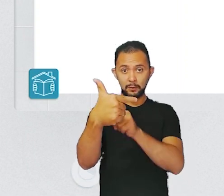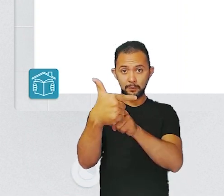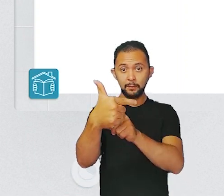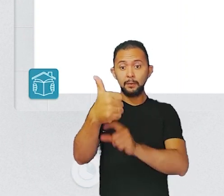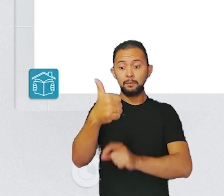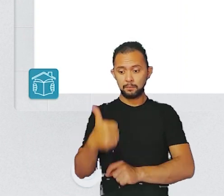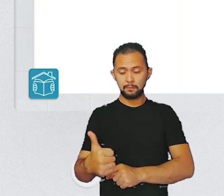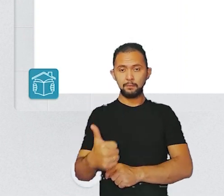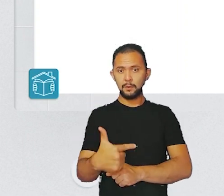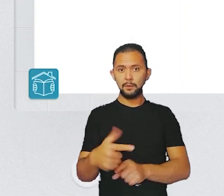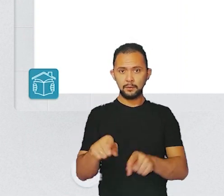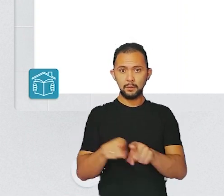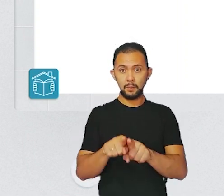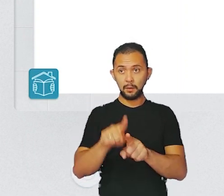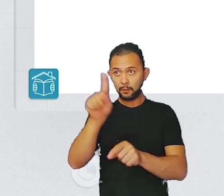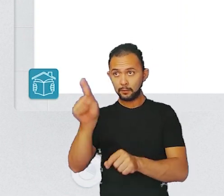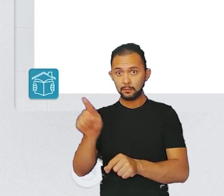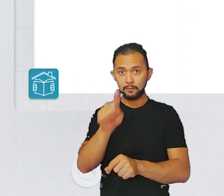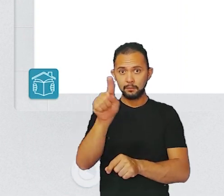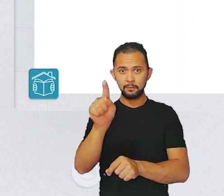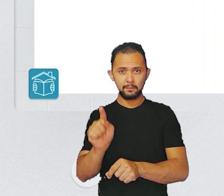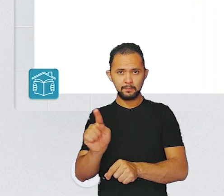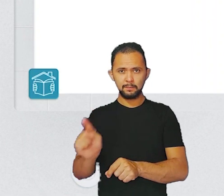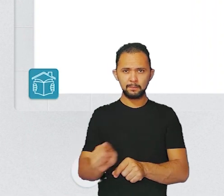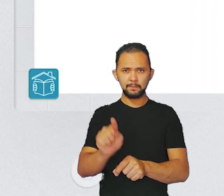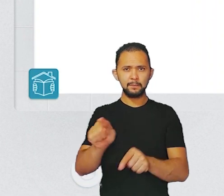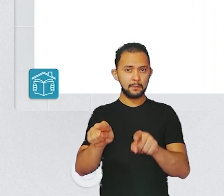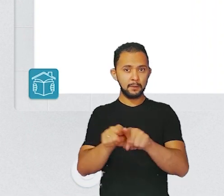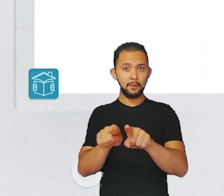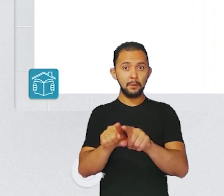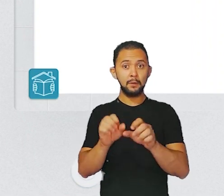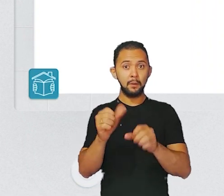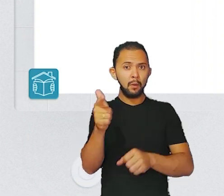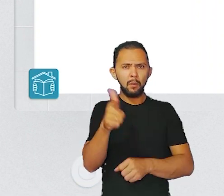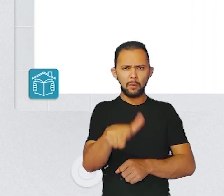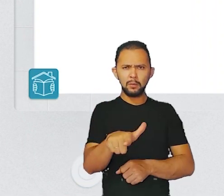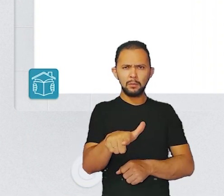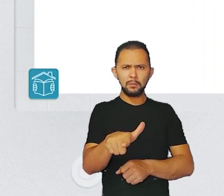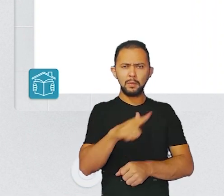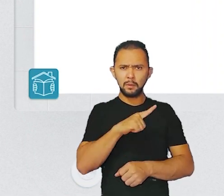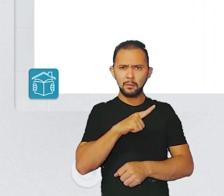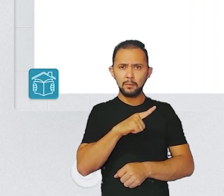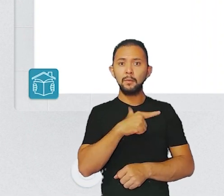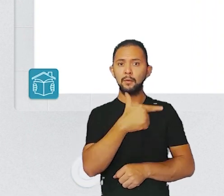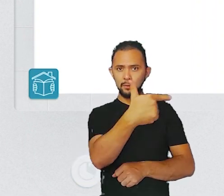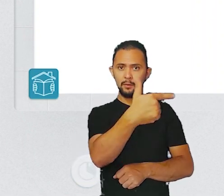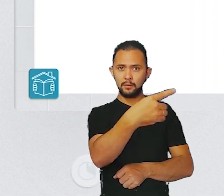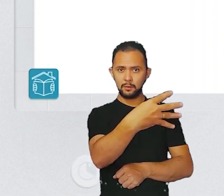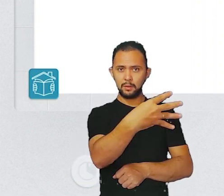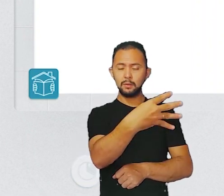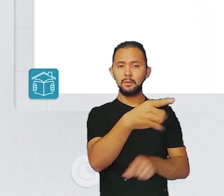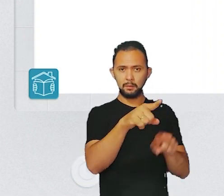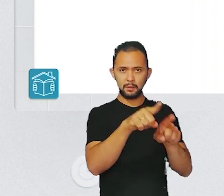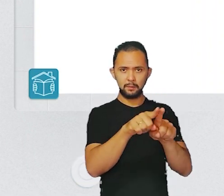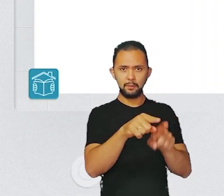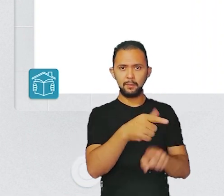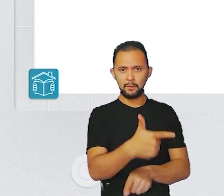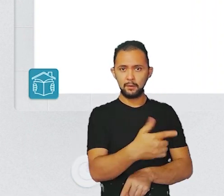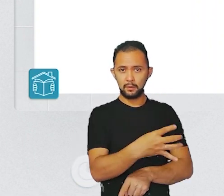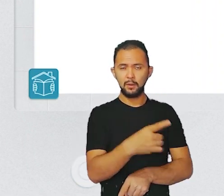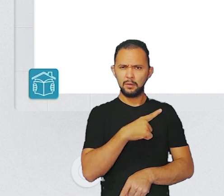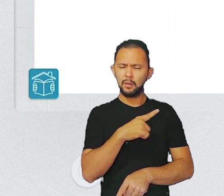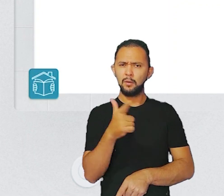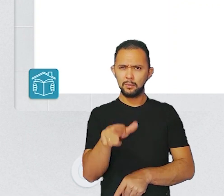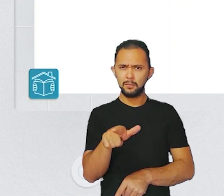12, ele é um múltiplo de 4 e também é um múltiplo de 12. Tem outro? Tem, ó. Tem um 24. Tem